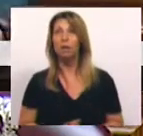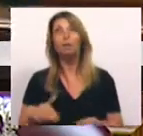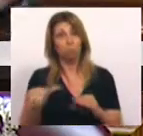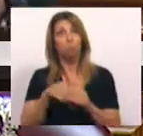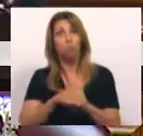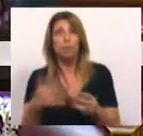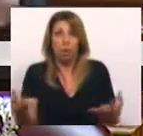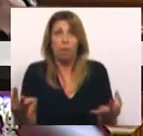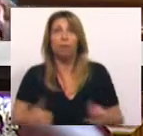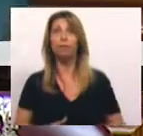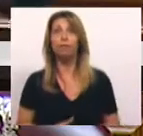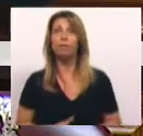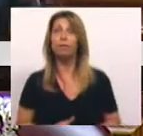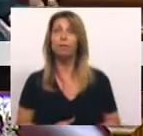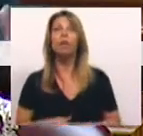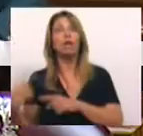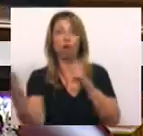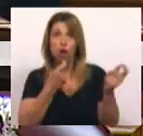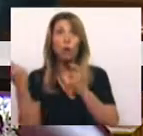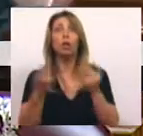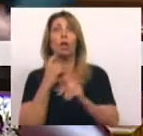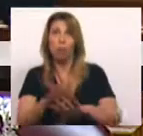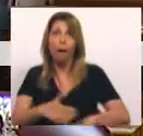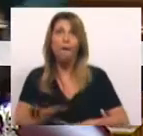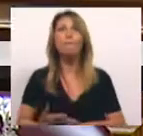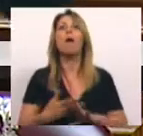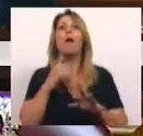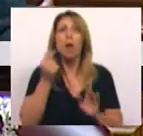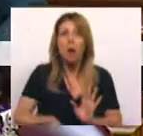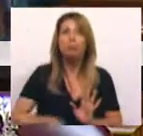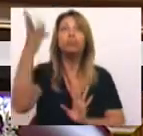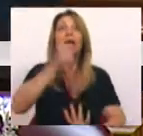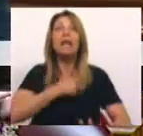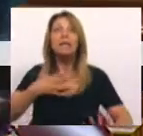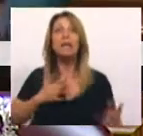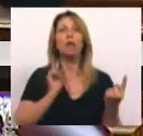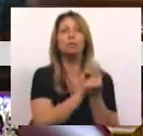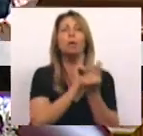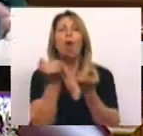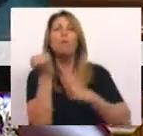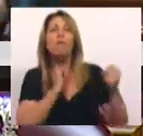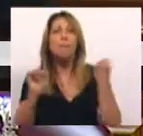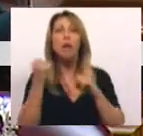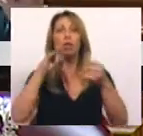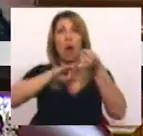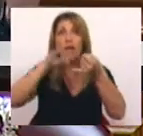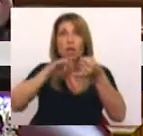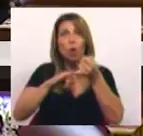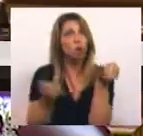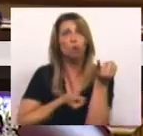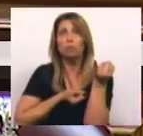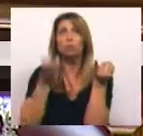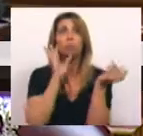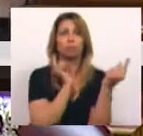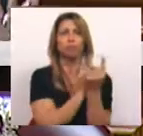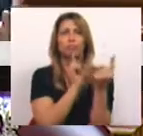Participado exatamente no sentido de profundamente discutido e ouvidas um conjunto de entidades, de movimentos, de associações, de tudo aquilo